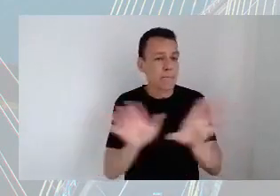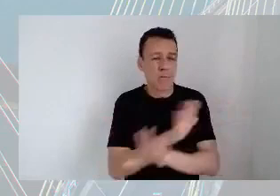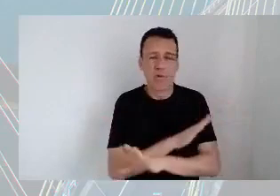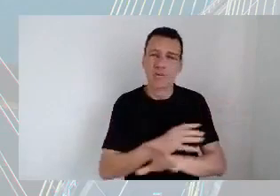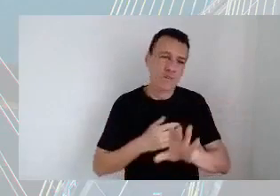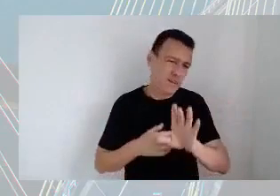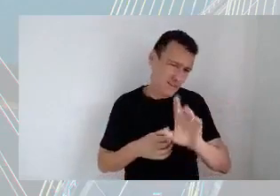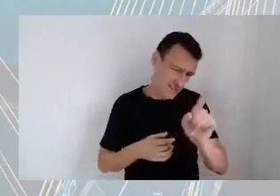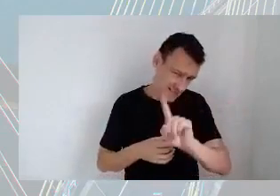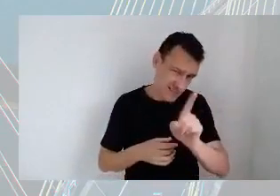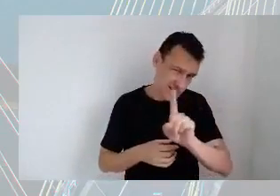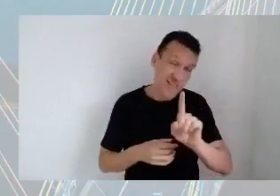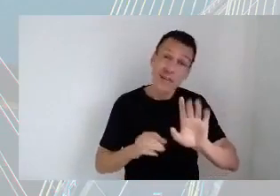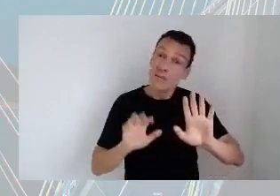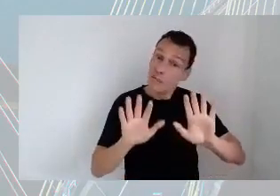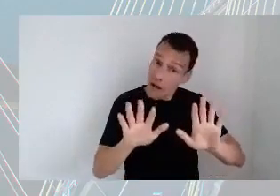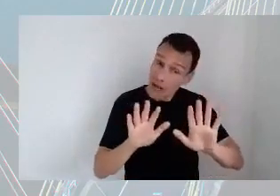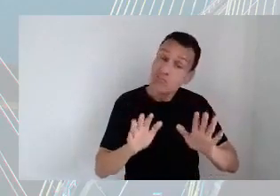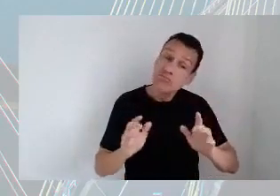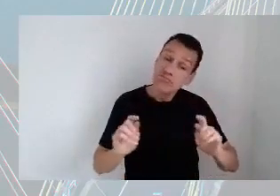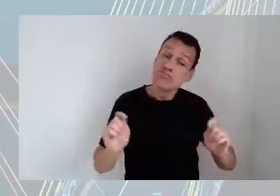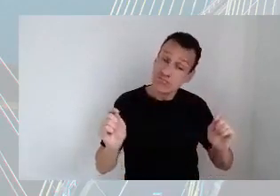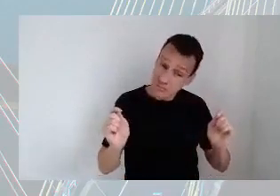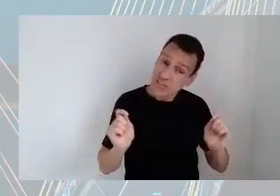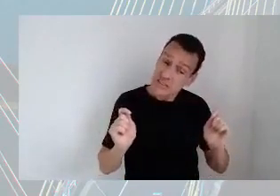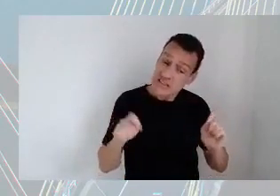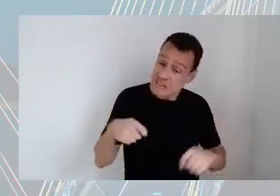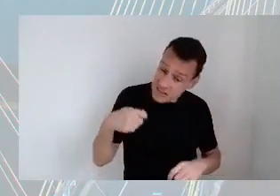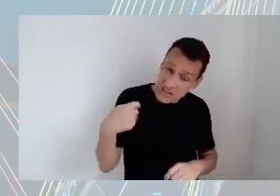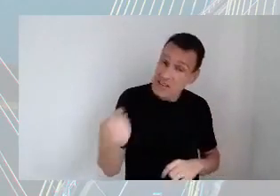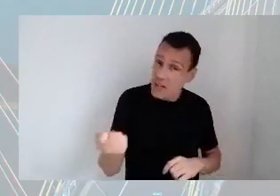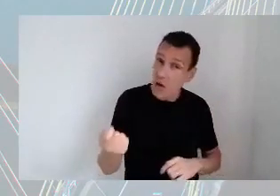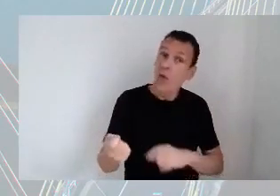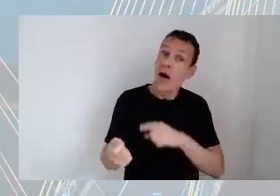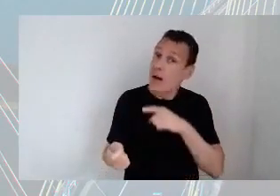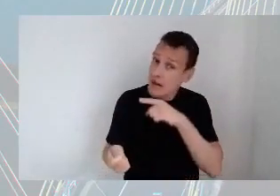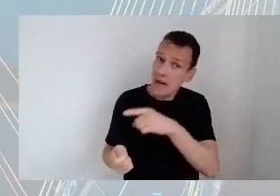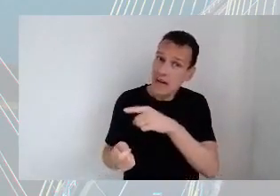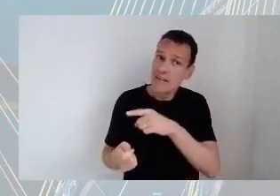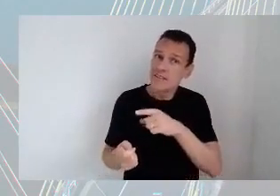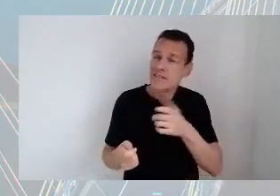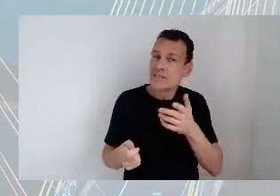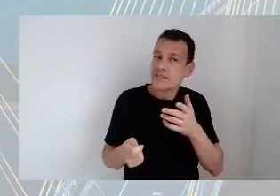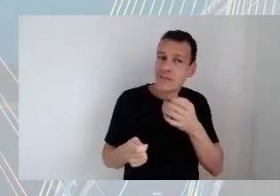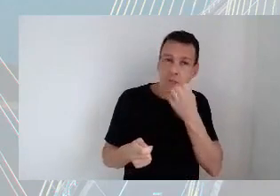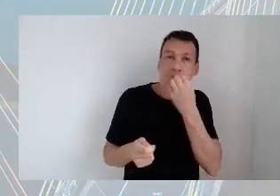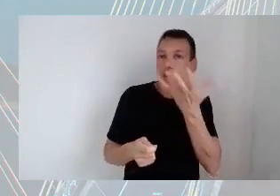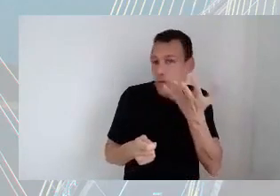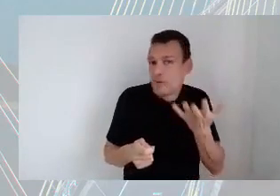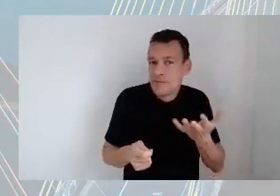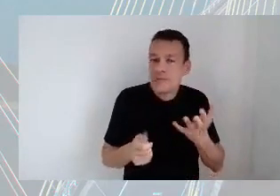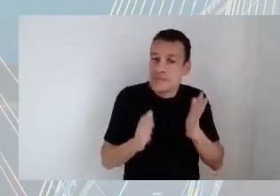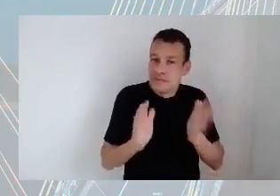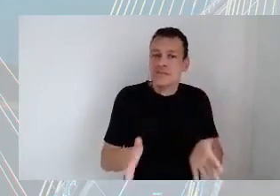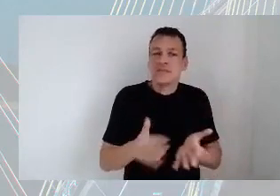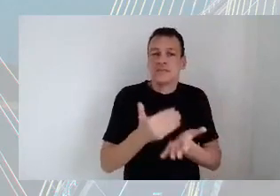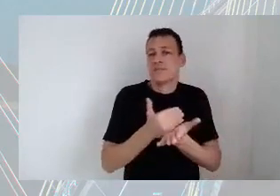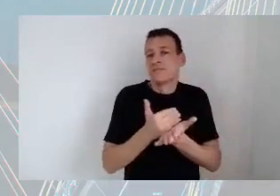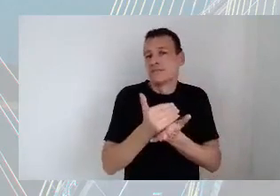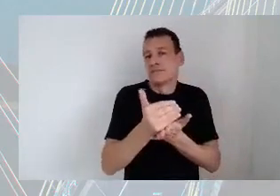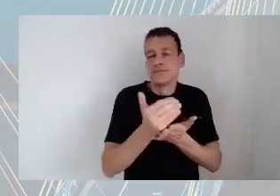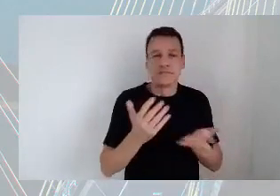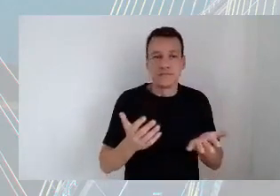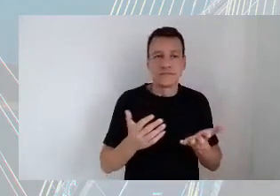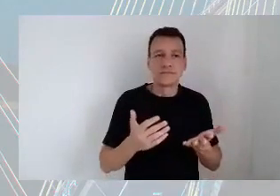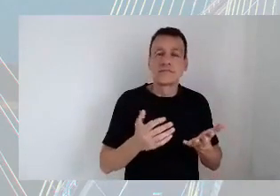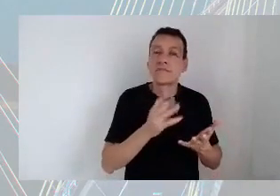novas tecnologias, capacitar o analista que está ali na ponta, que ainda não tem familiarização com o Power BI, que seja. Né? Então, é um exemplo